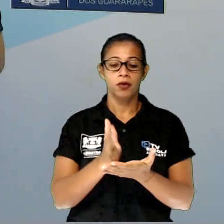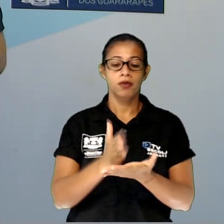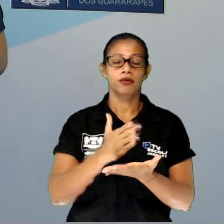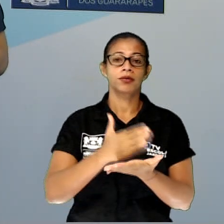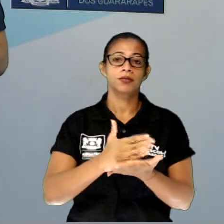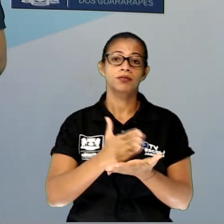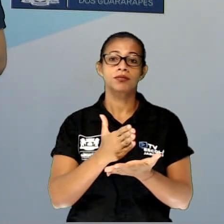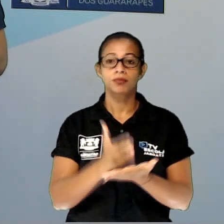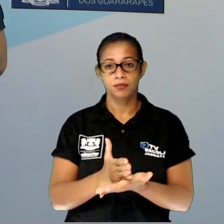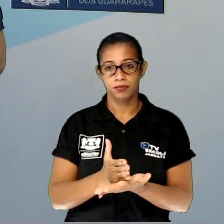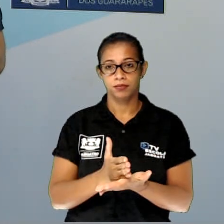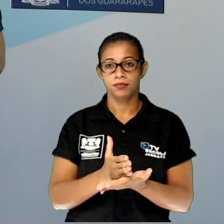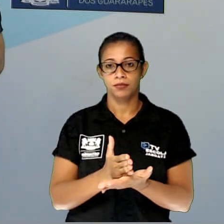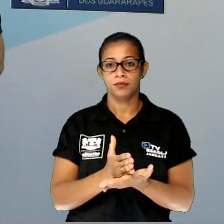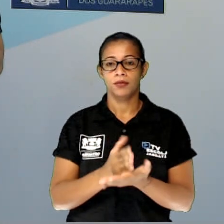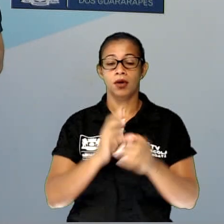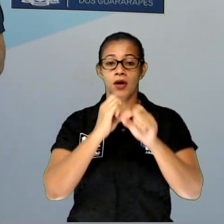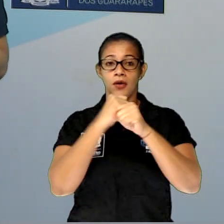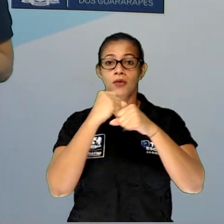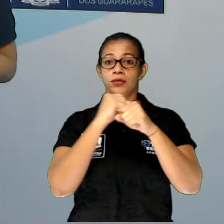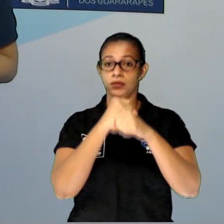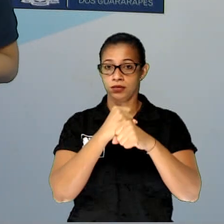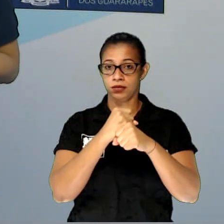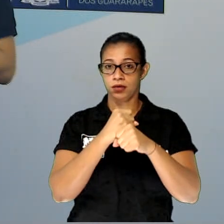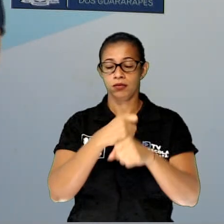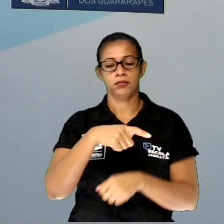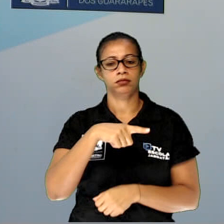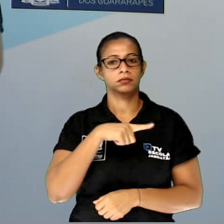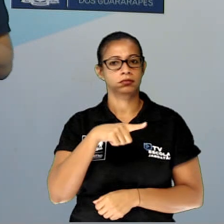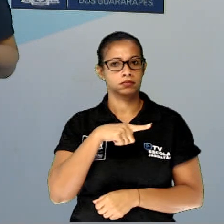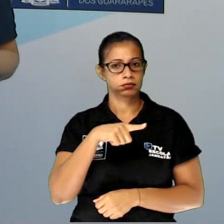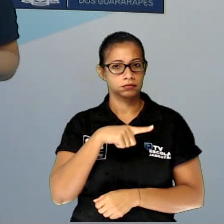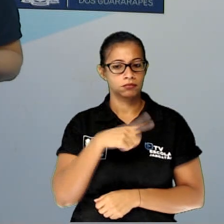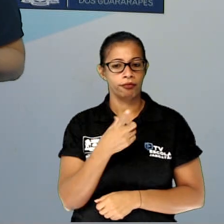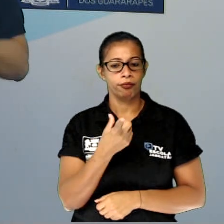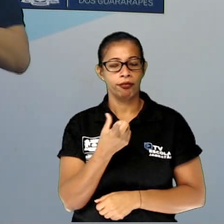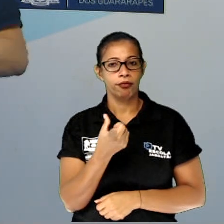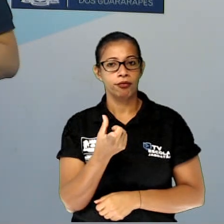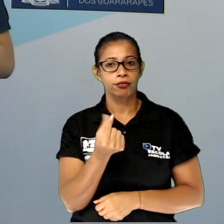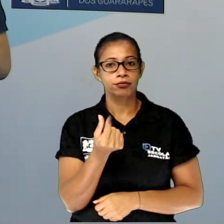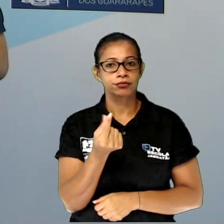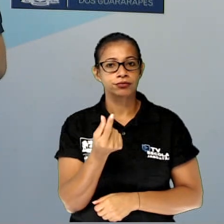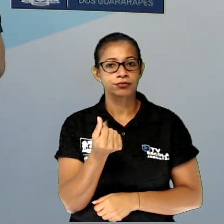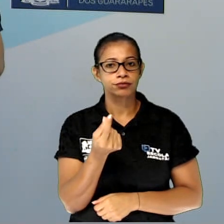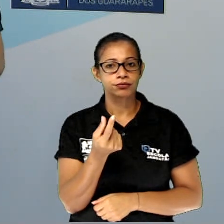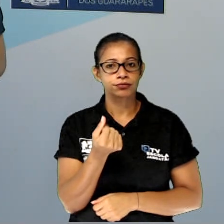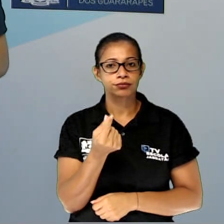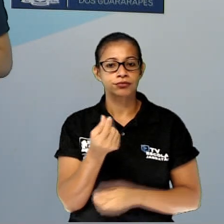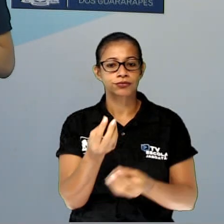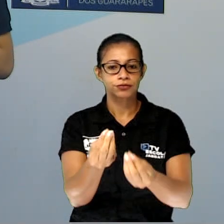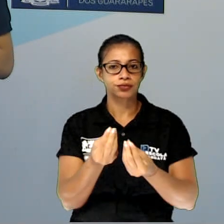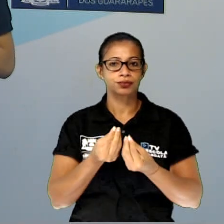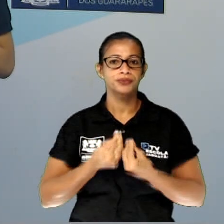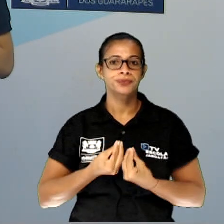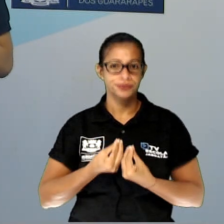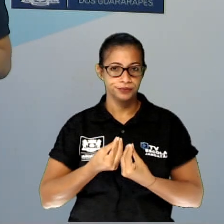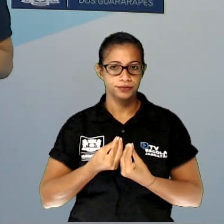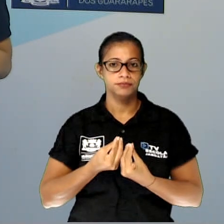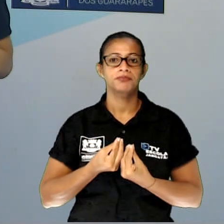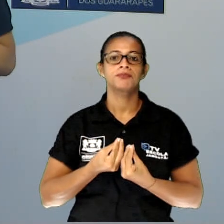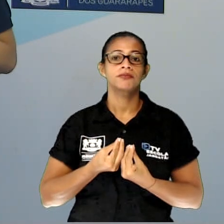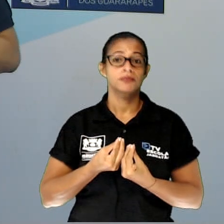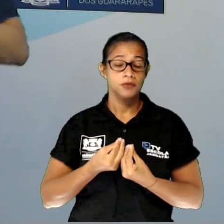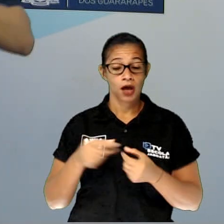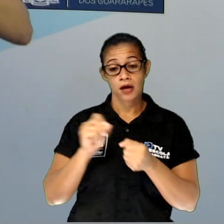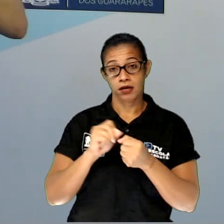Brasília, Juscelino recorreu a empréstimos a bancos estrangeiros, o que provocou um endividamento do